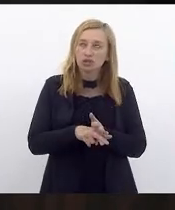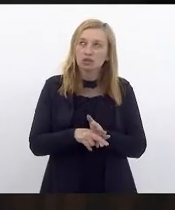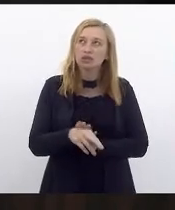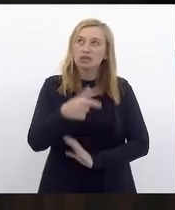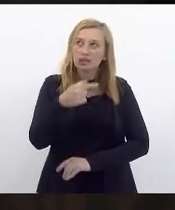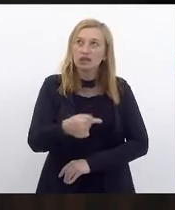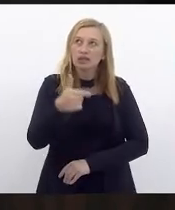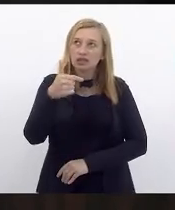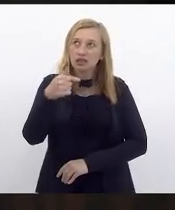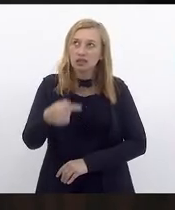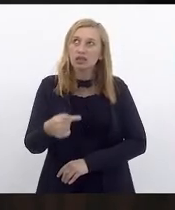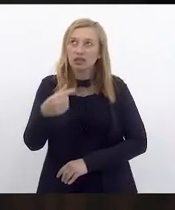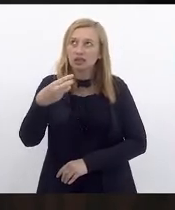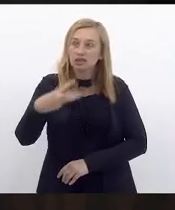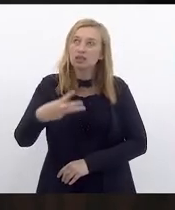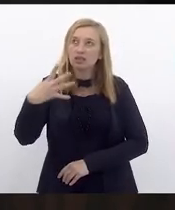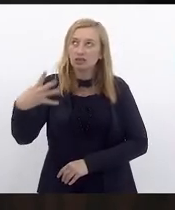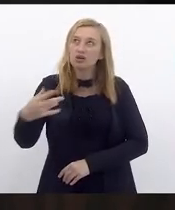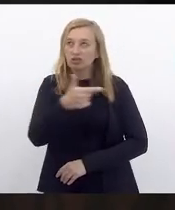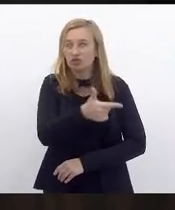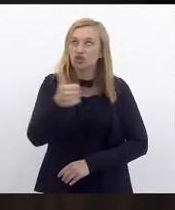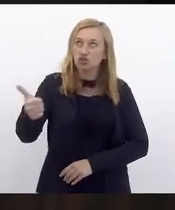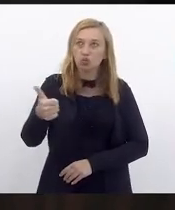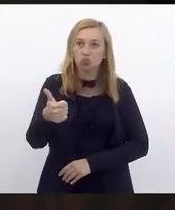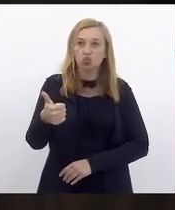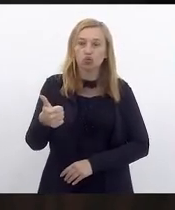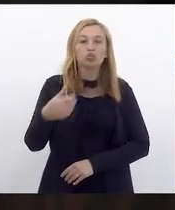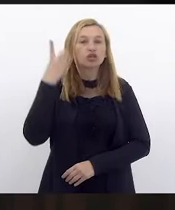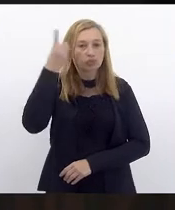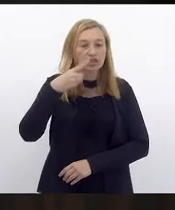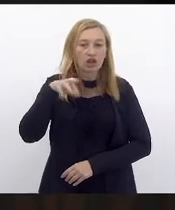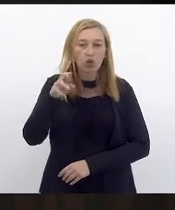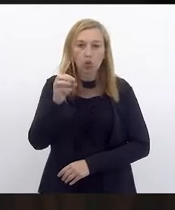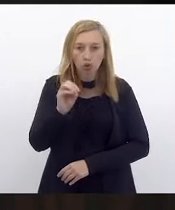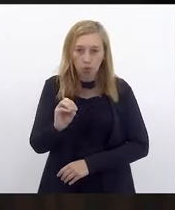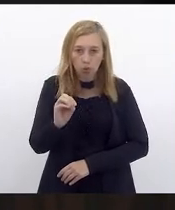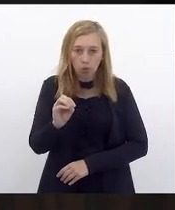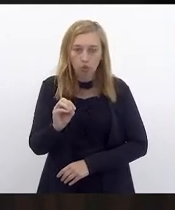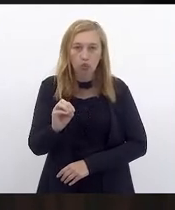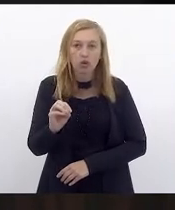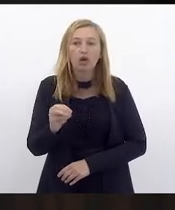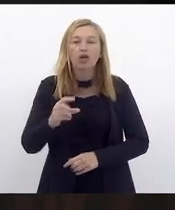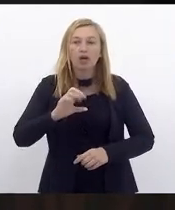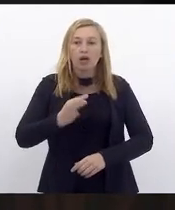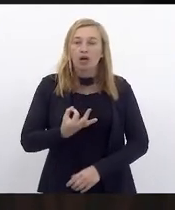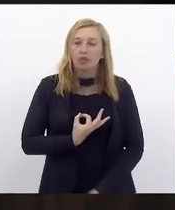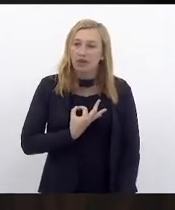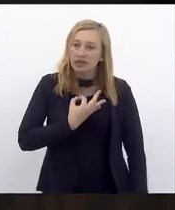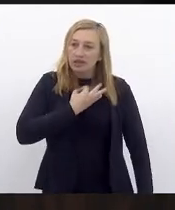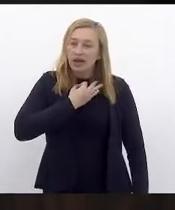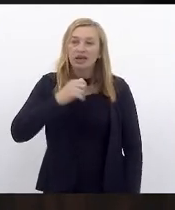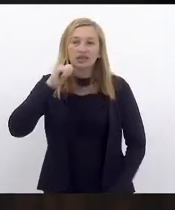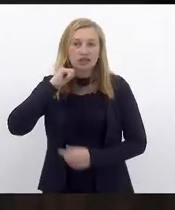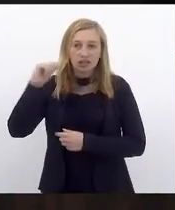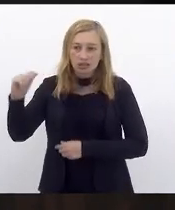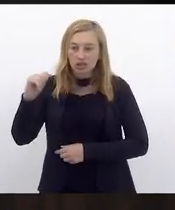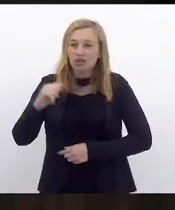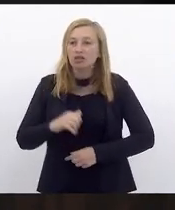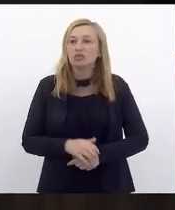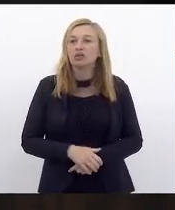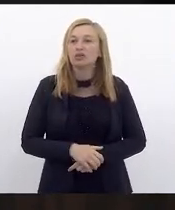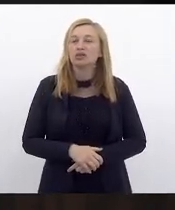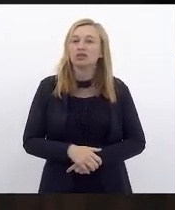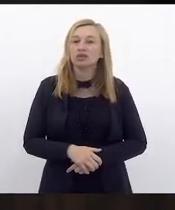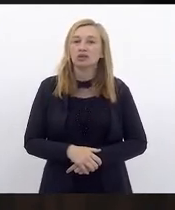734 de 21, de autoria do deputado Eurico Júnior, que concede medalha Tiradentes e seu respectivo